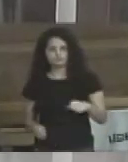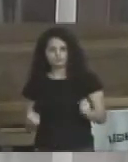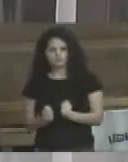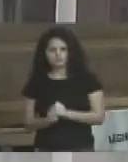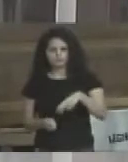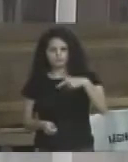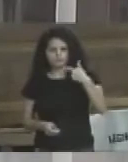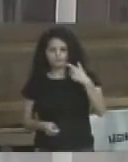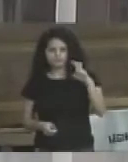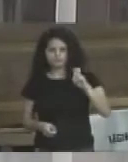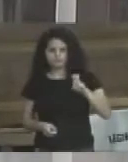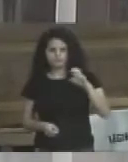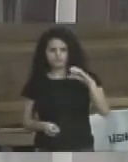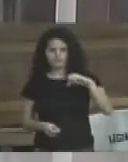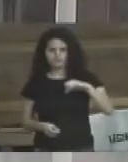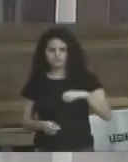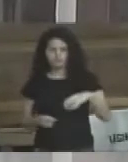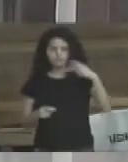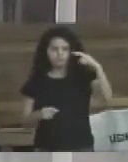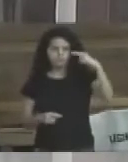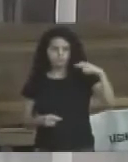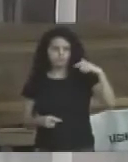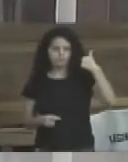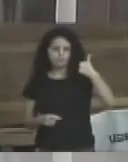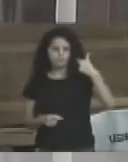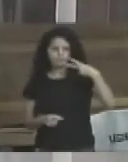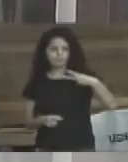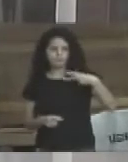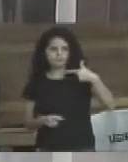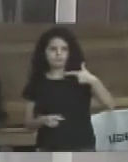59, parágrafo 1, 2 e 3, o